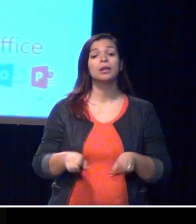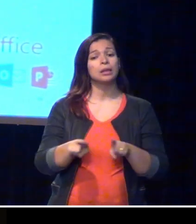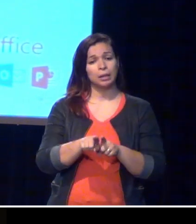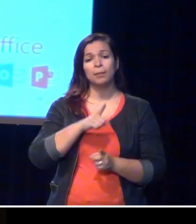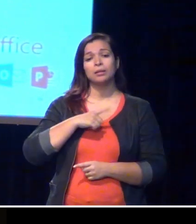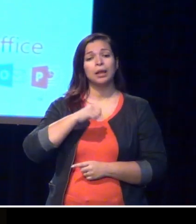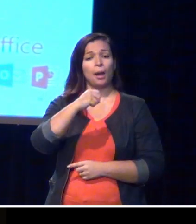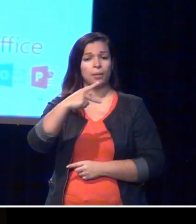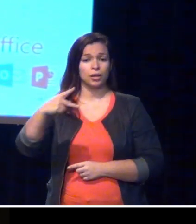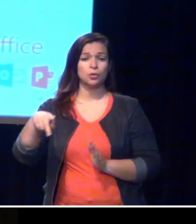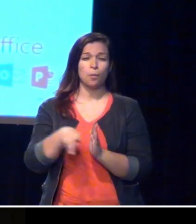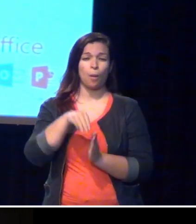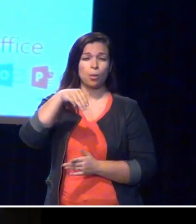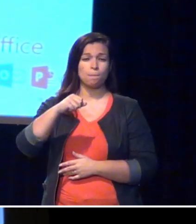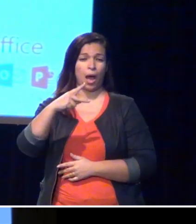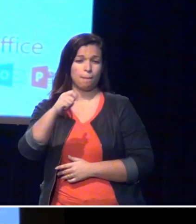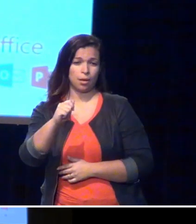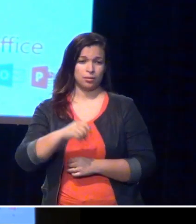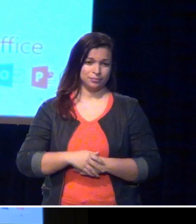aplicativo de mapas,